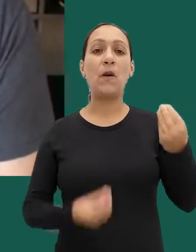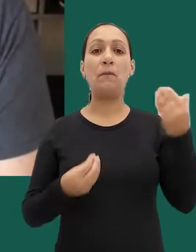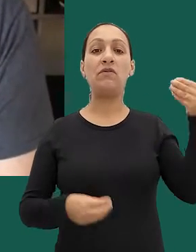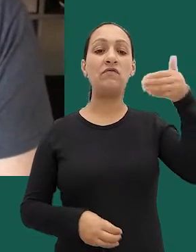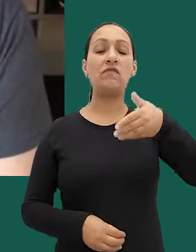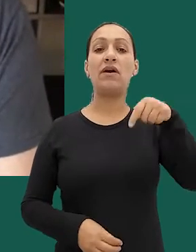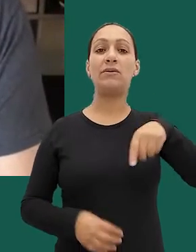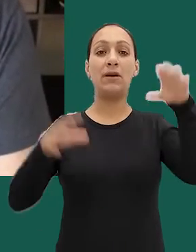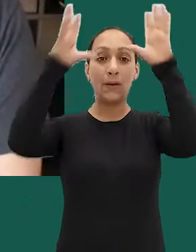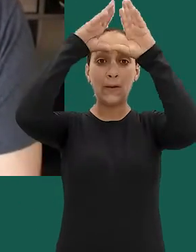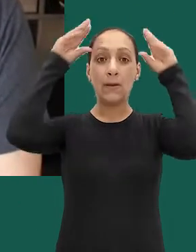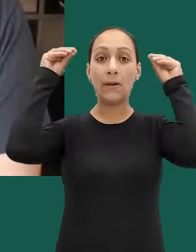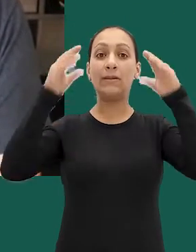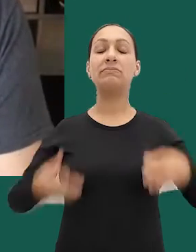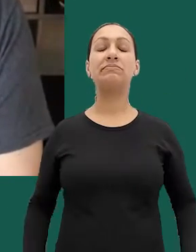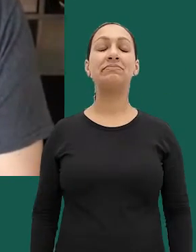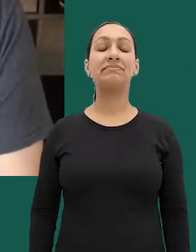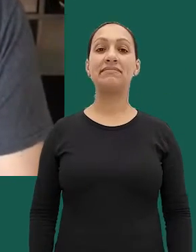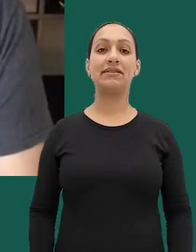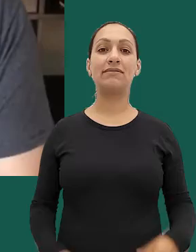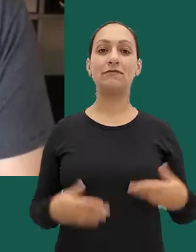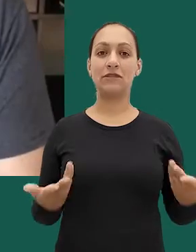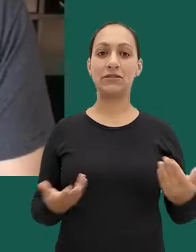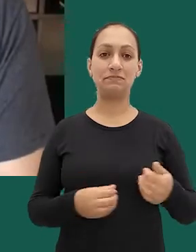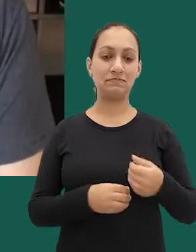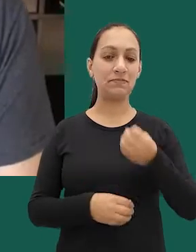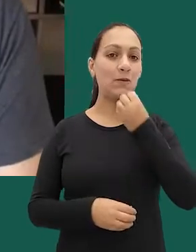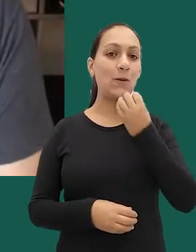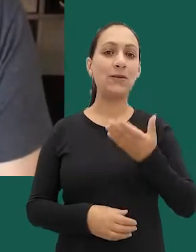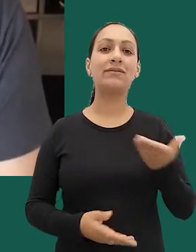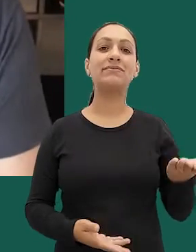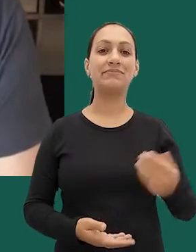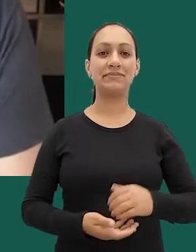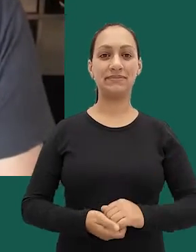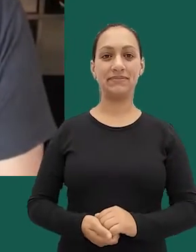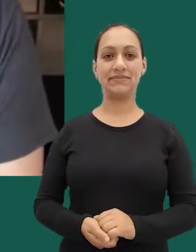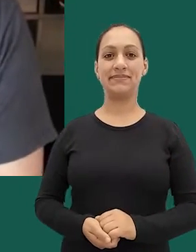aqui. Enfim, está contigo.